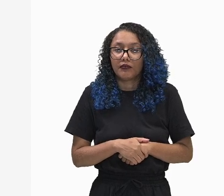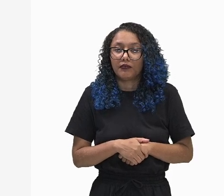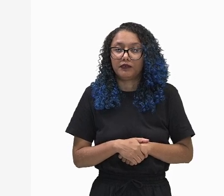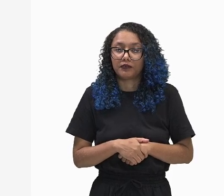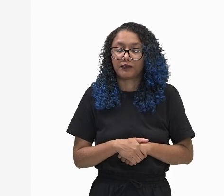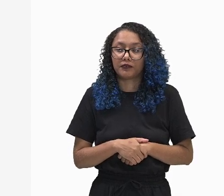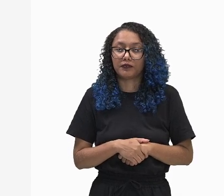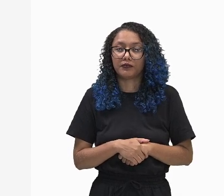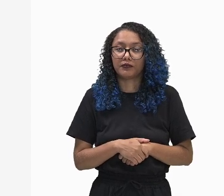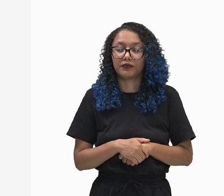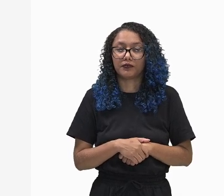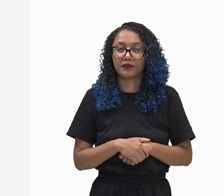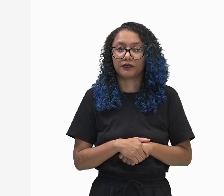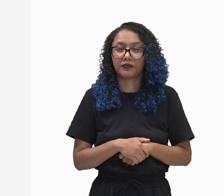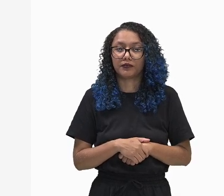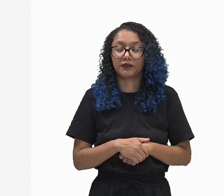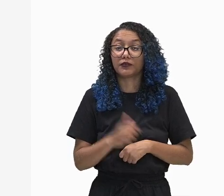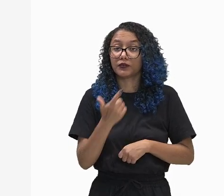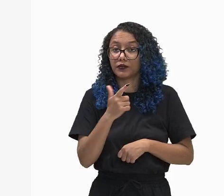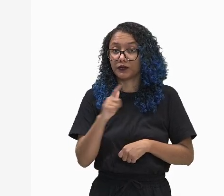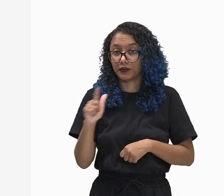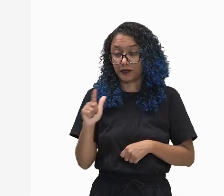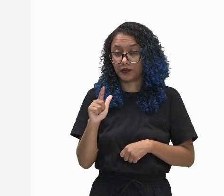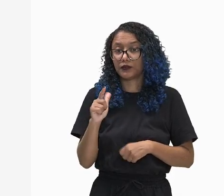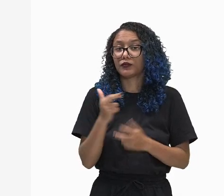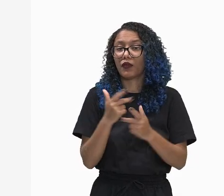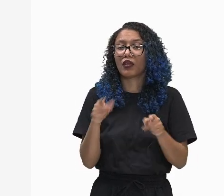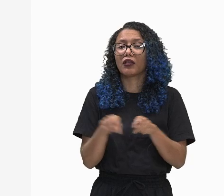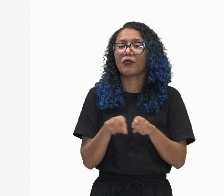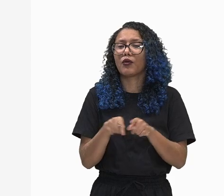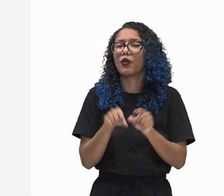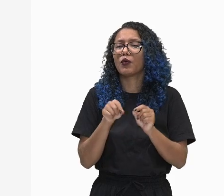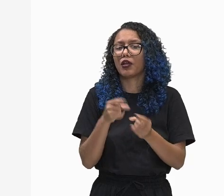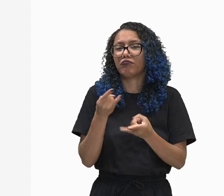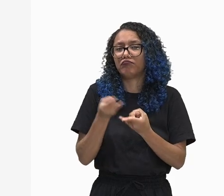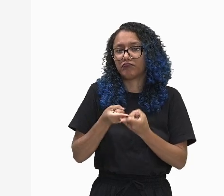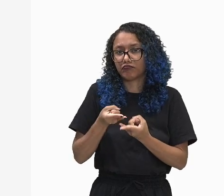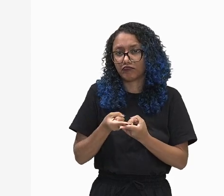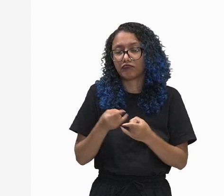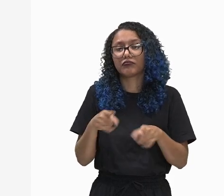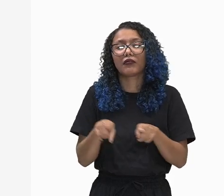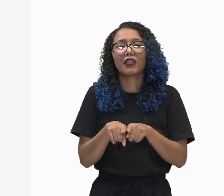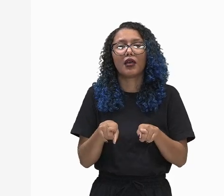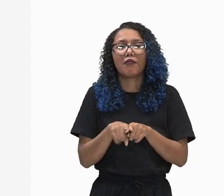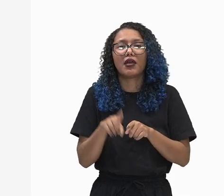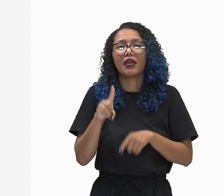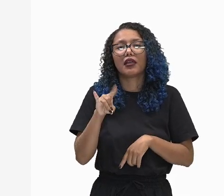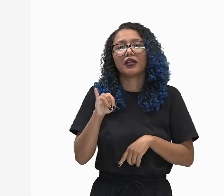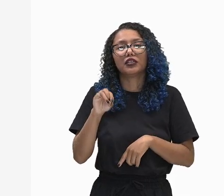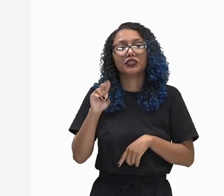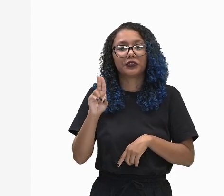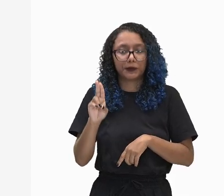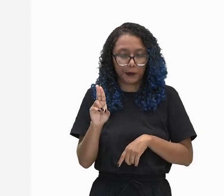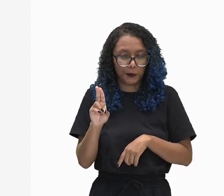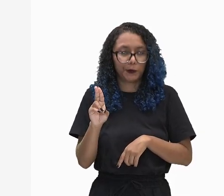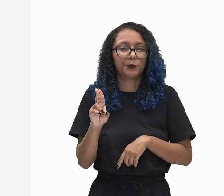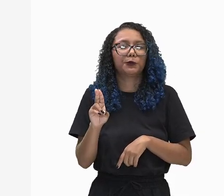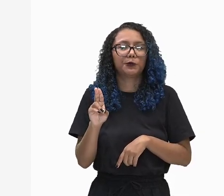aí, temos a camisinha, o DIU sendo mostrado, nós temos aí